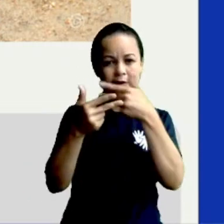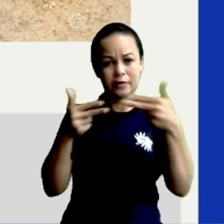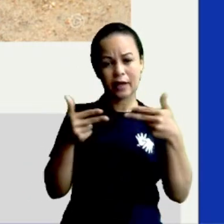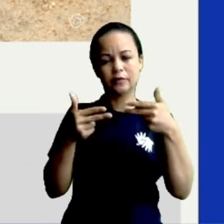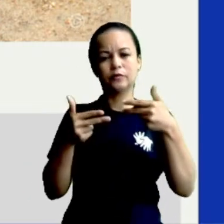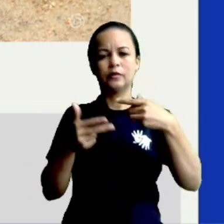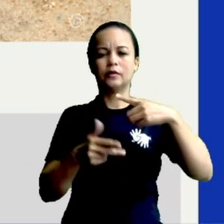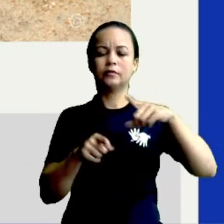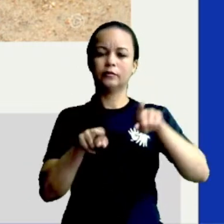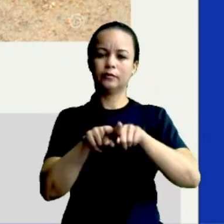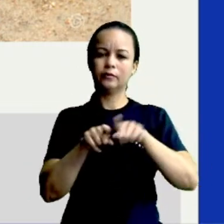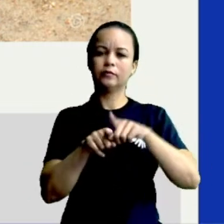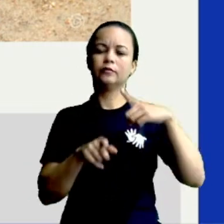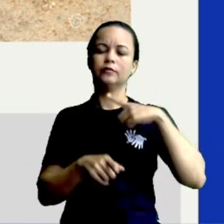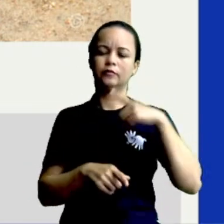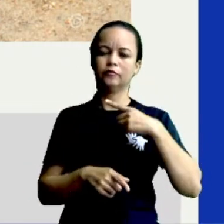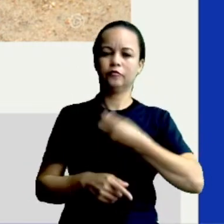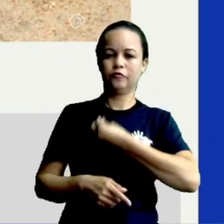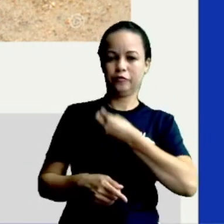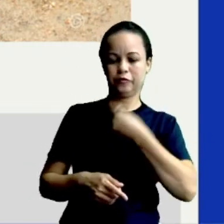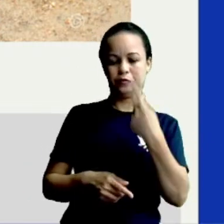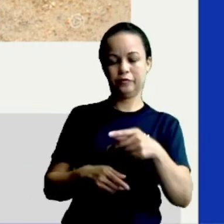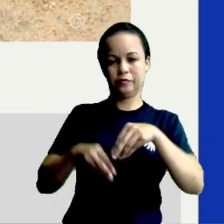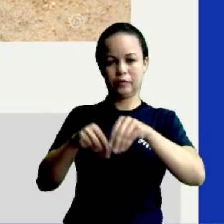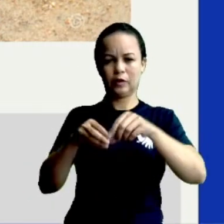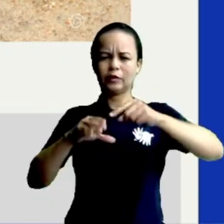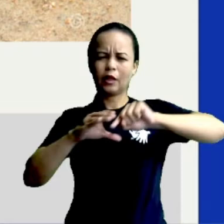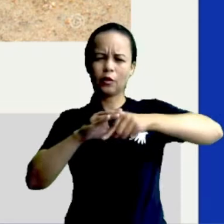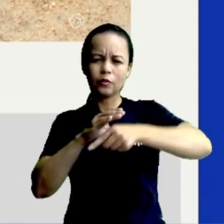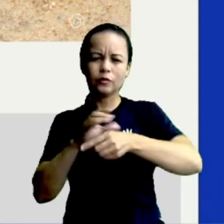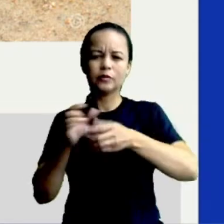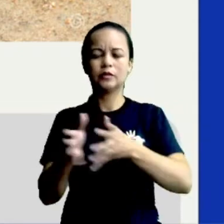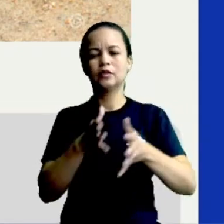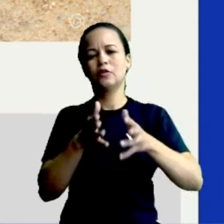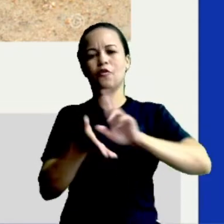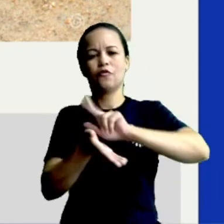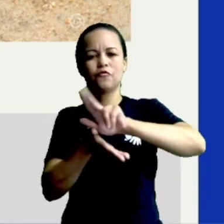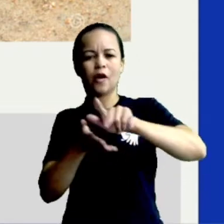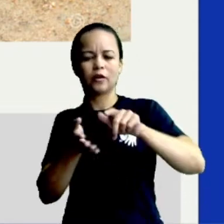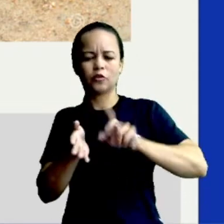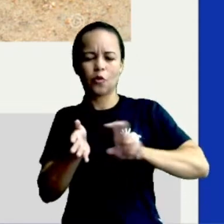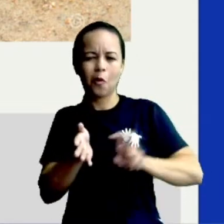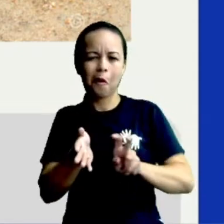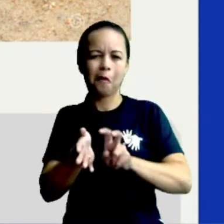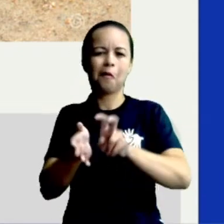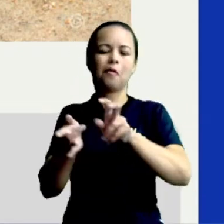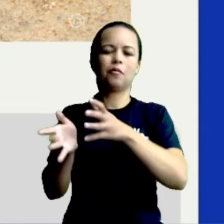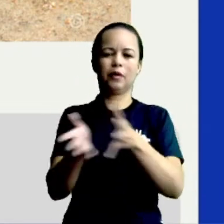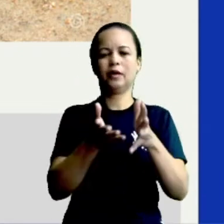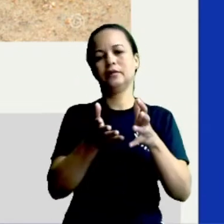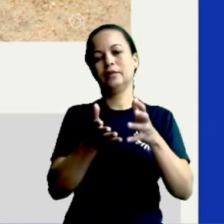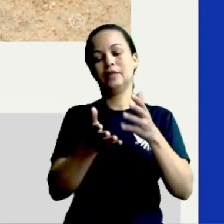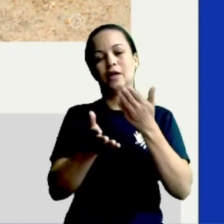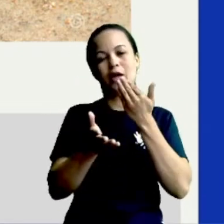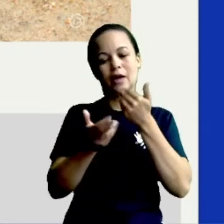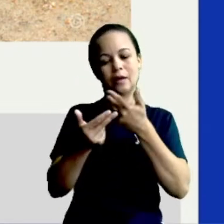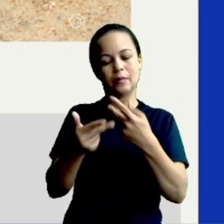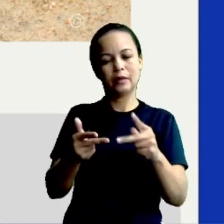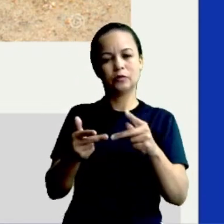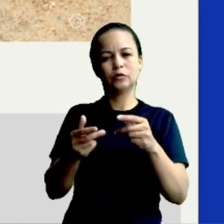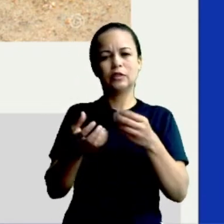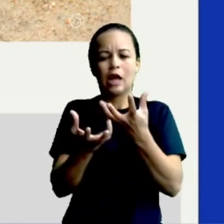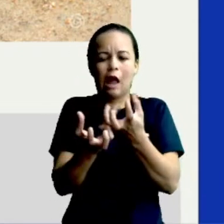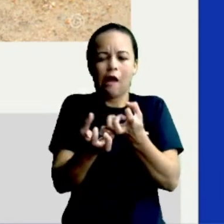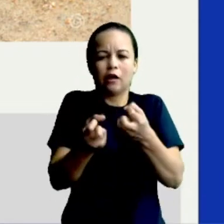também vivem no solo, tatuzinhos, piolhos de cobra, diversos insetos que existem no solo que se alimentam de matéria orgânica,